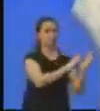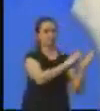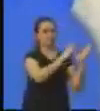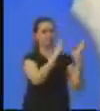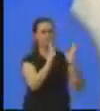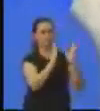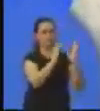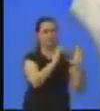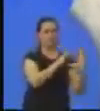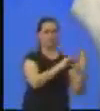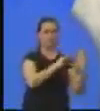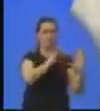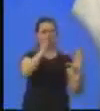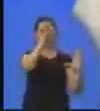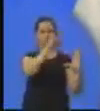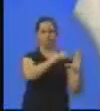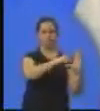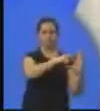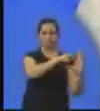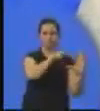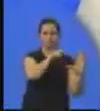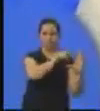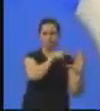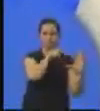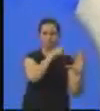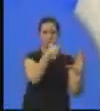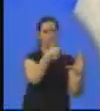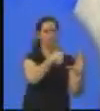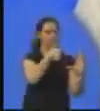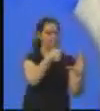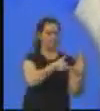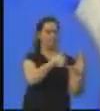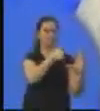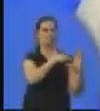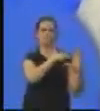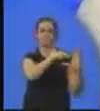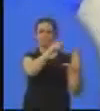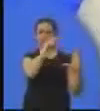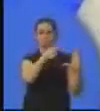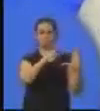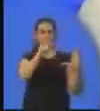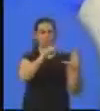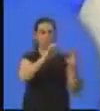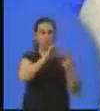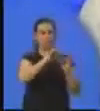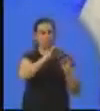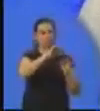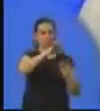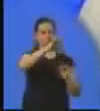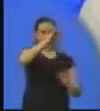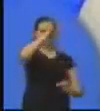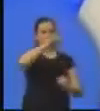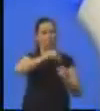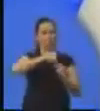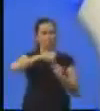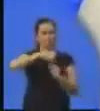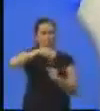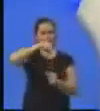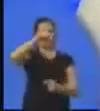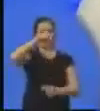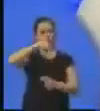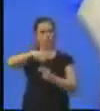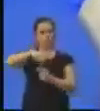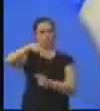de tangente de x era o primeiro. Então, tem lá as retas, os tracejados, que são os pontos fora do meu